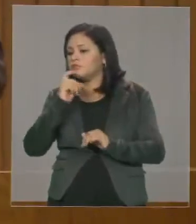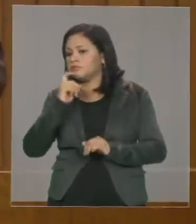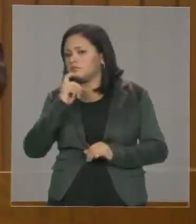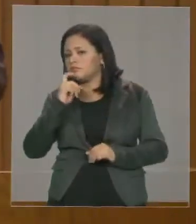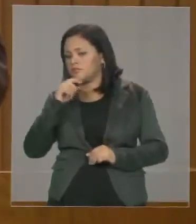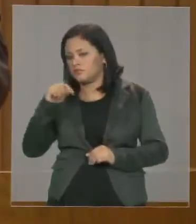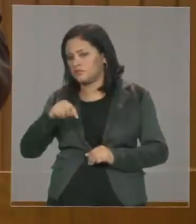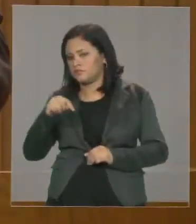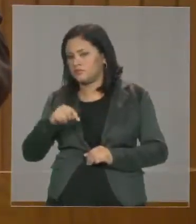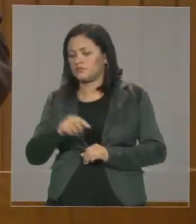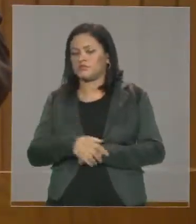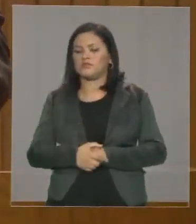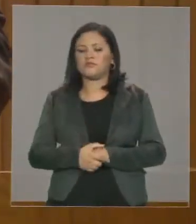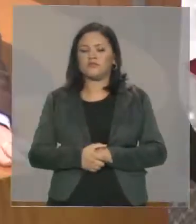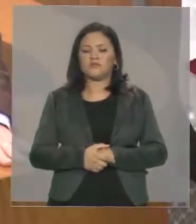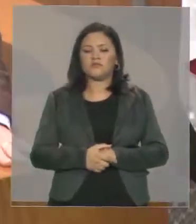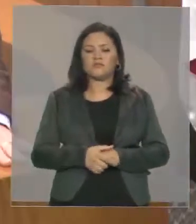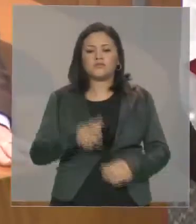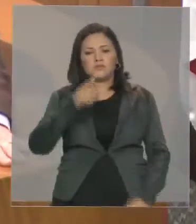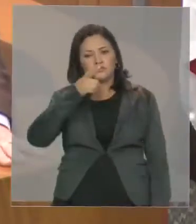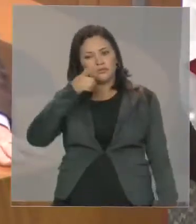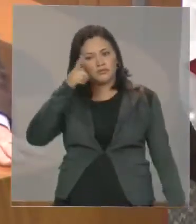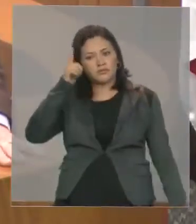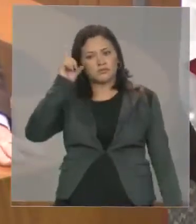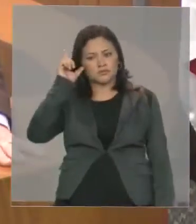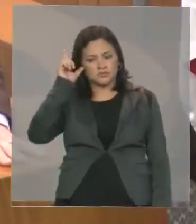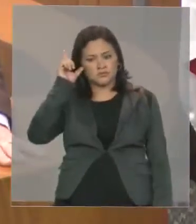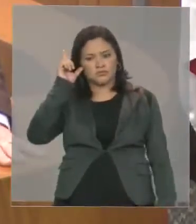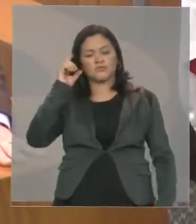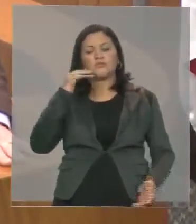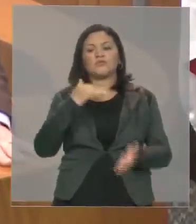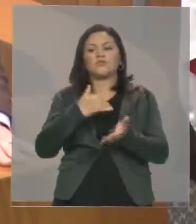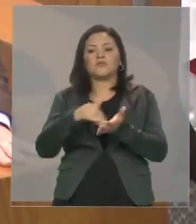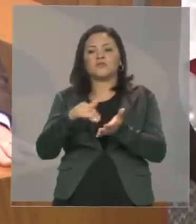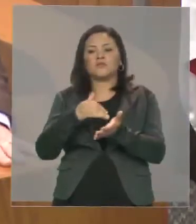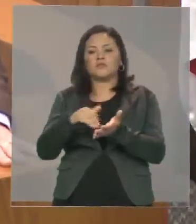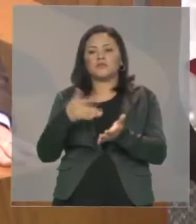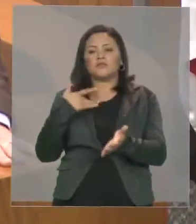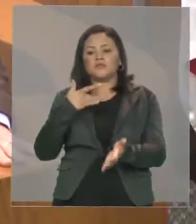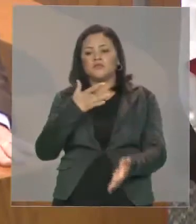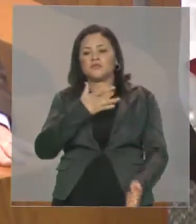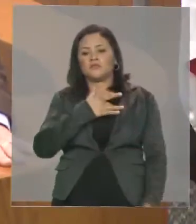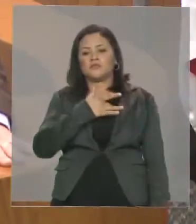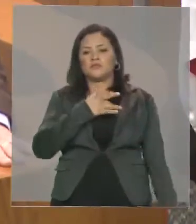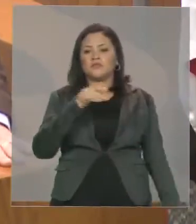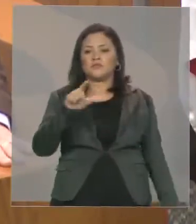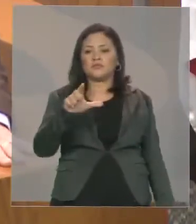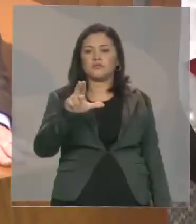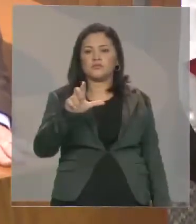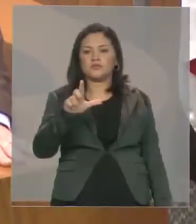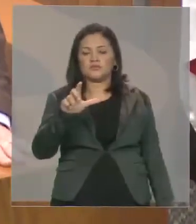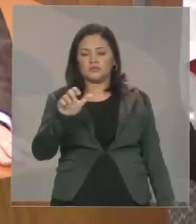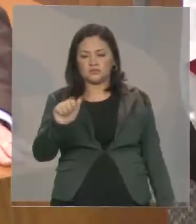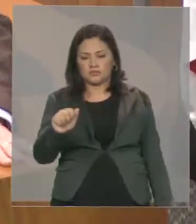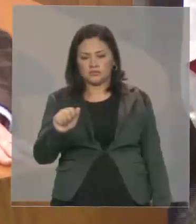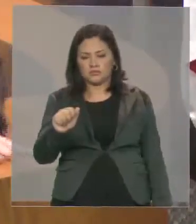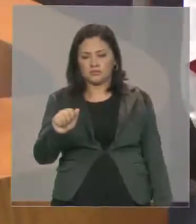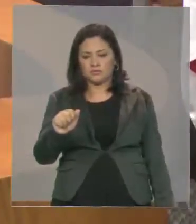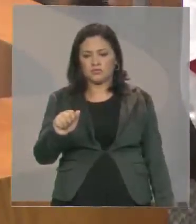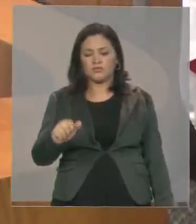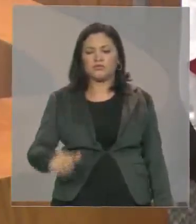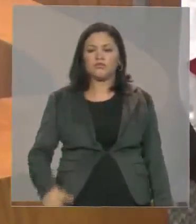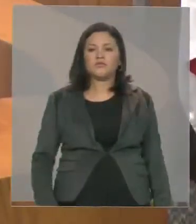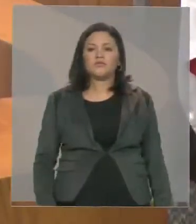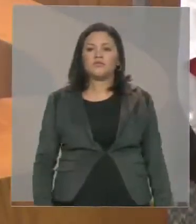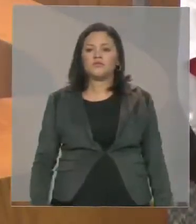Ontem, o secretário de Saúde, doutor Carlos Lula, me repassou as